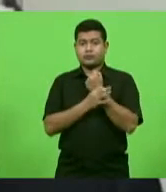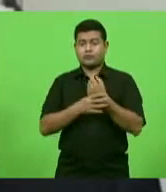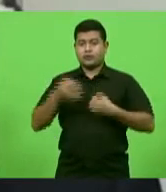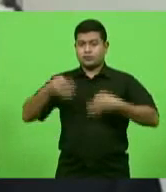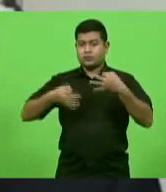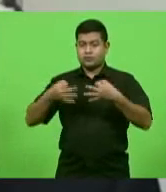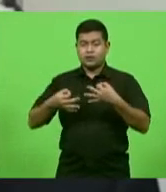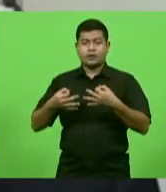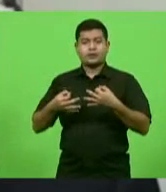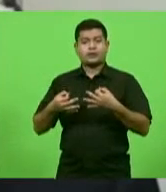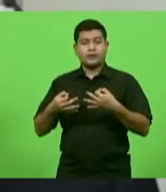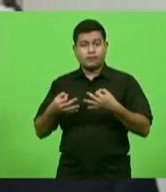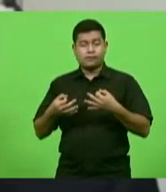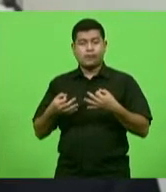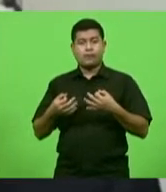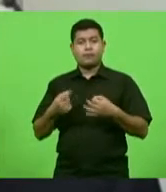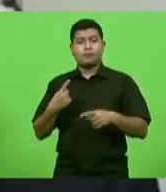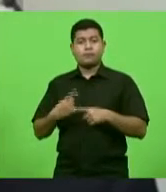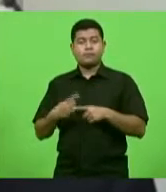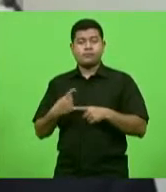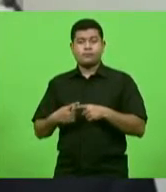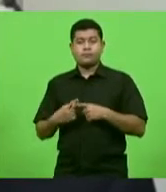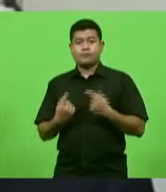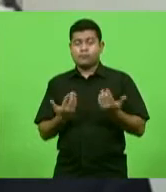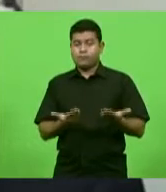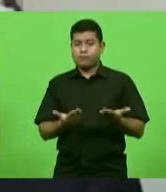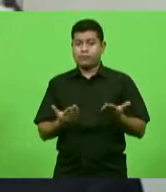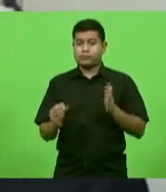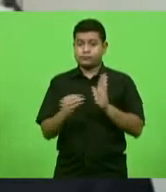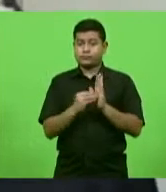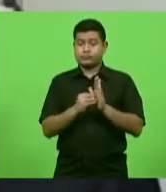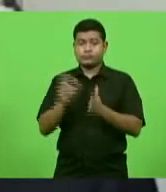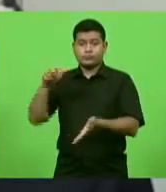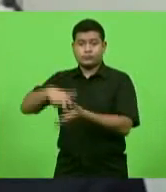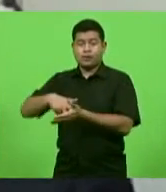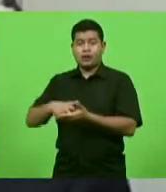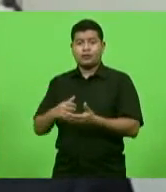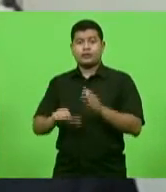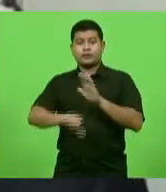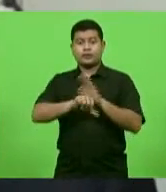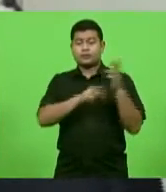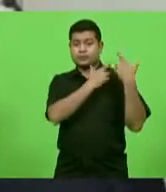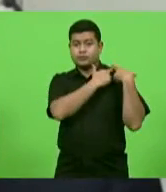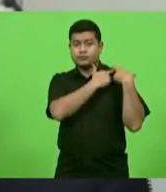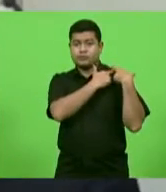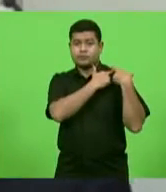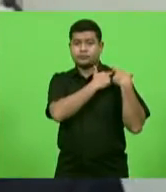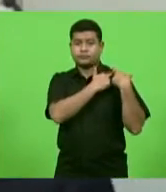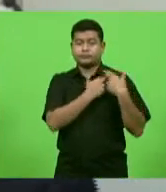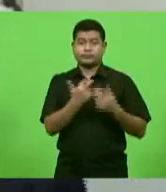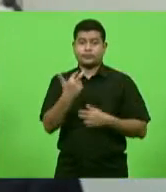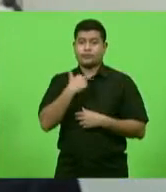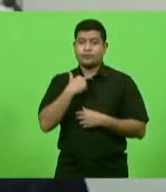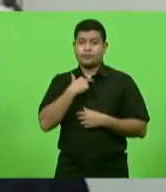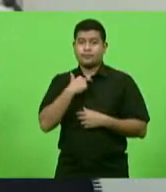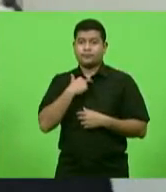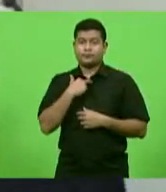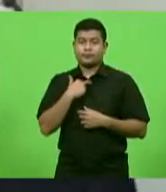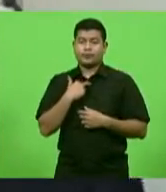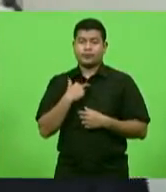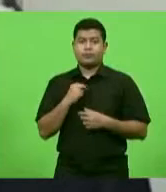das decisões, seja porque a imputação de uma penalidade por crime de responsabilidade não pode